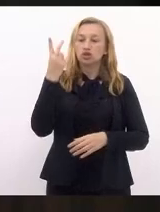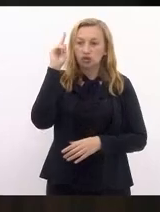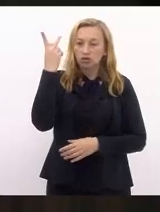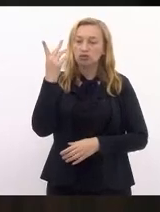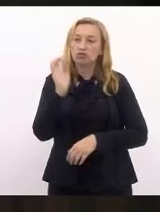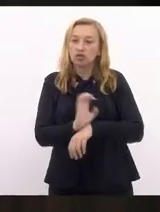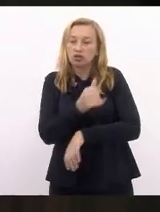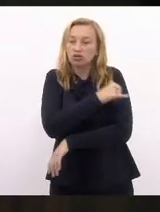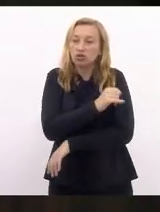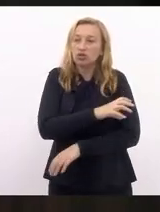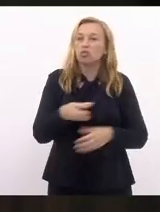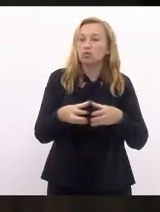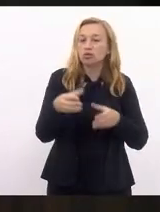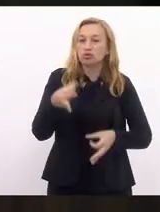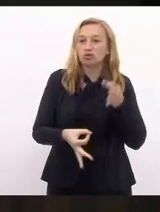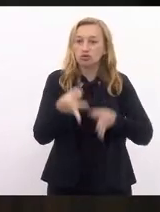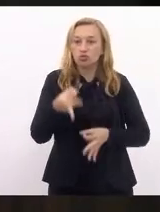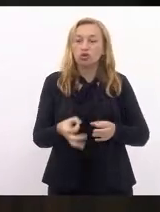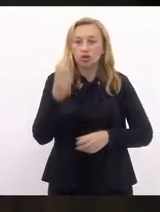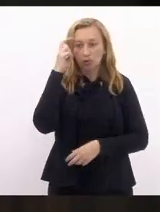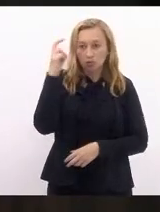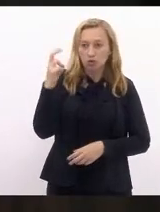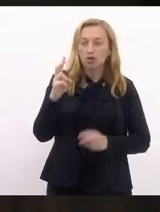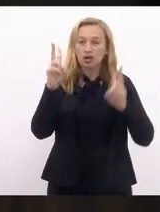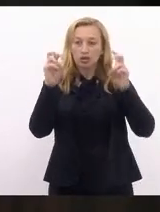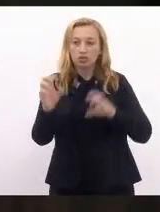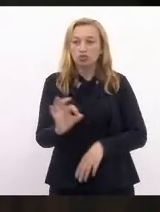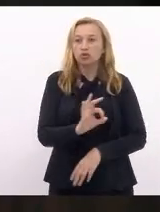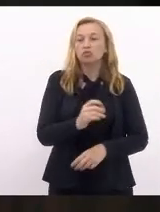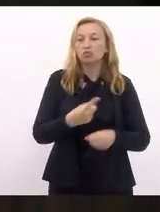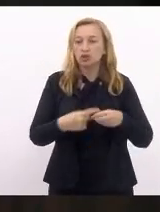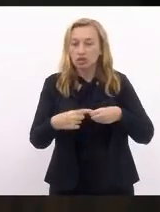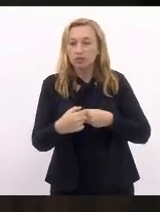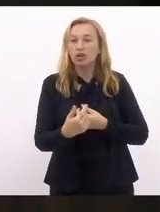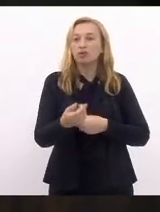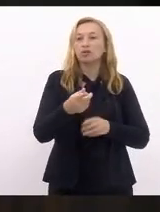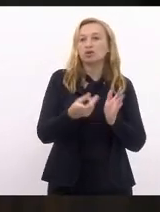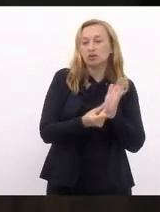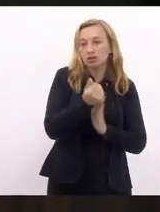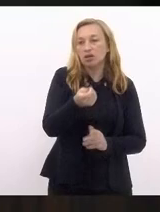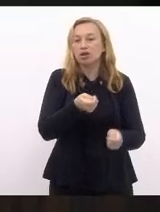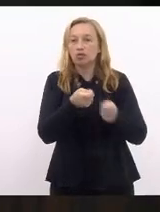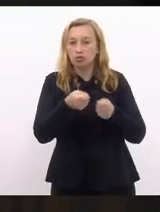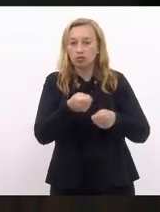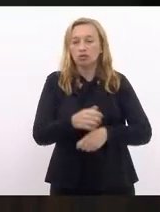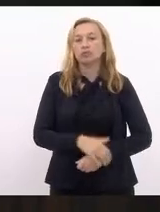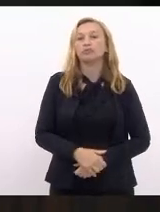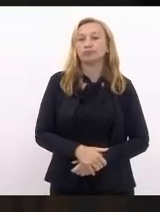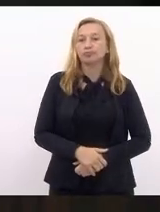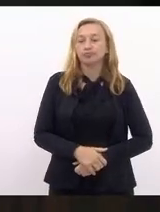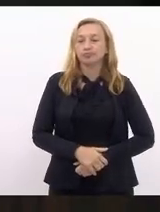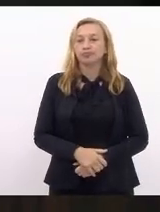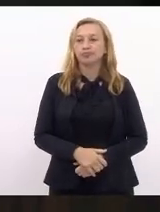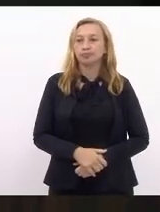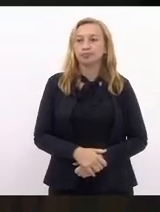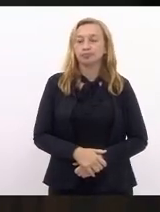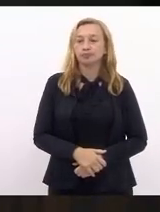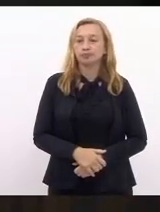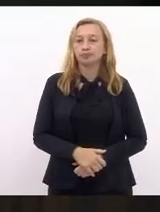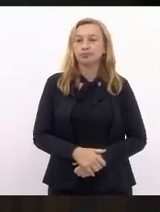Janeiro para ele parecer da comissão de condição Justiça de Cultura de assuntos municipais envolvendo Regional de orçamento Finanças fiscalização financeira e controle